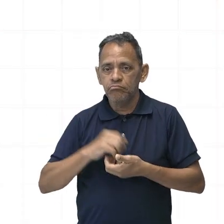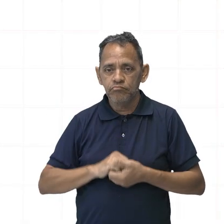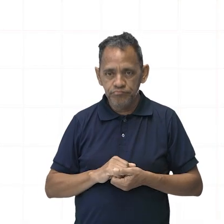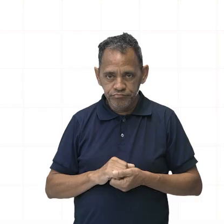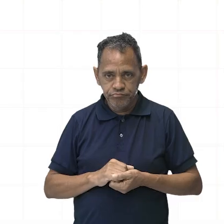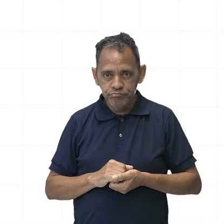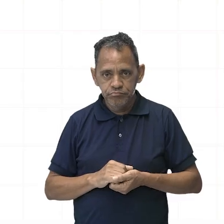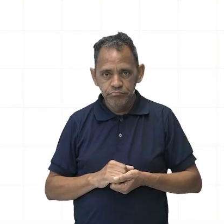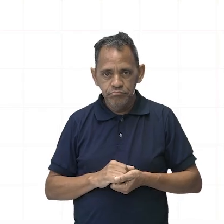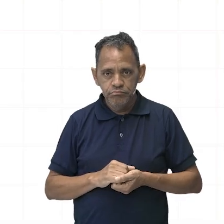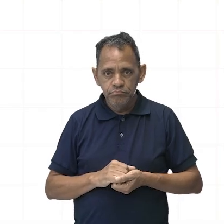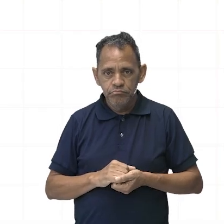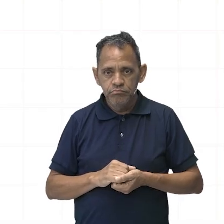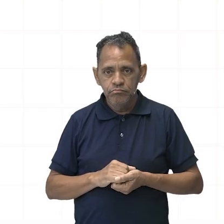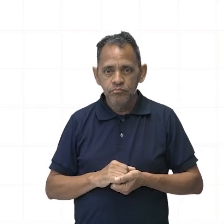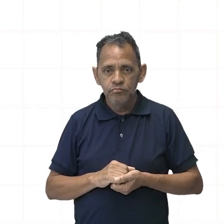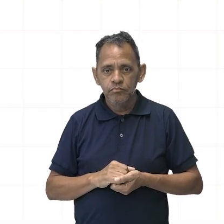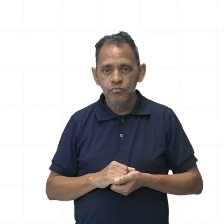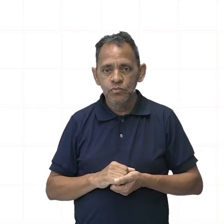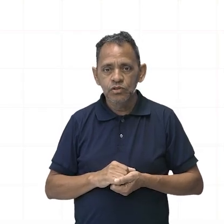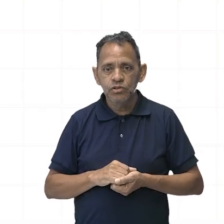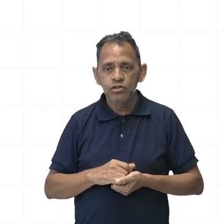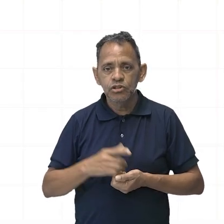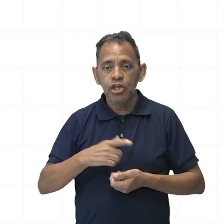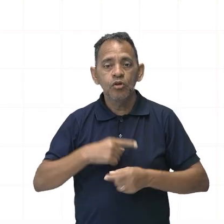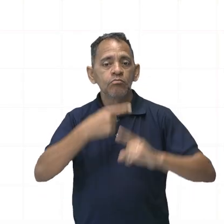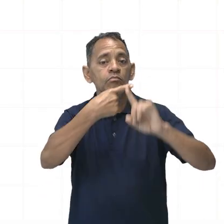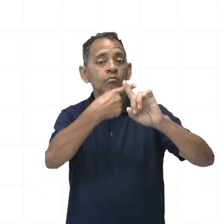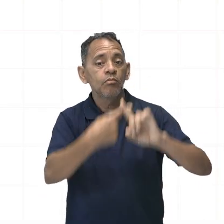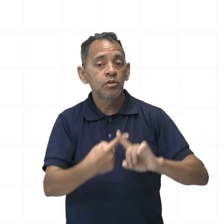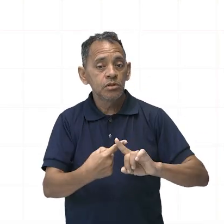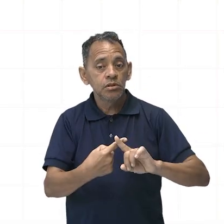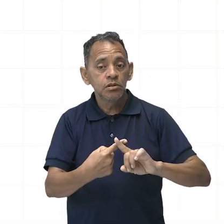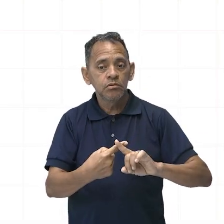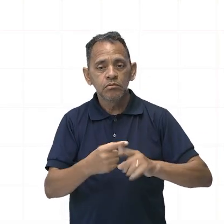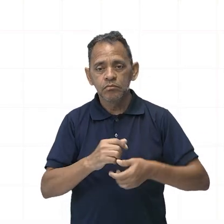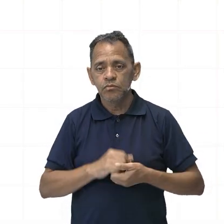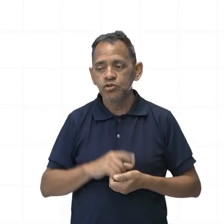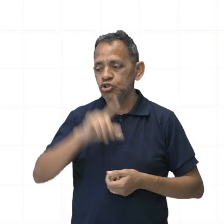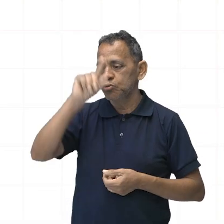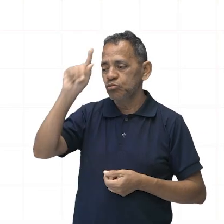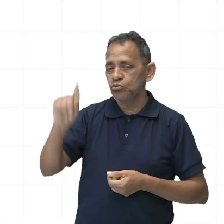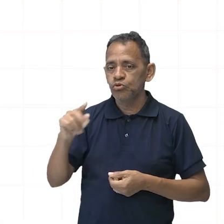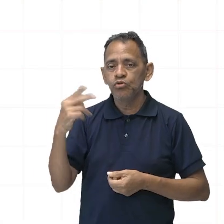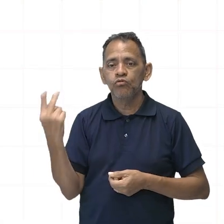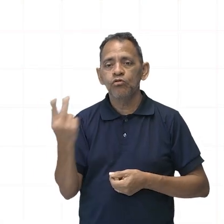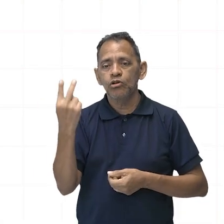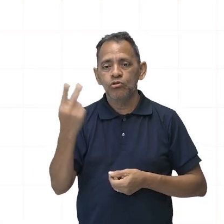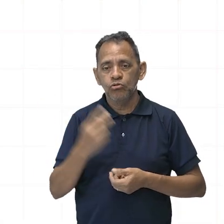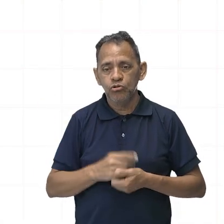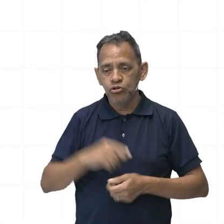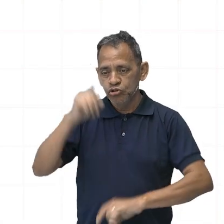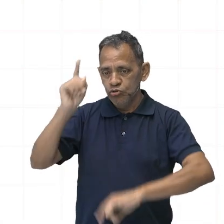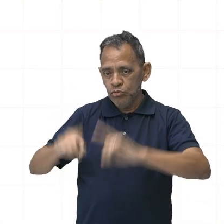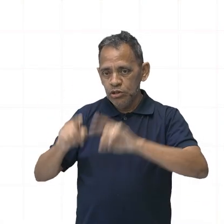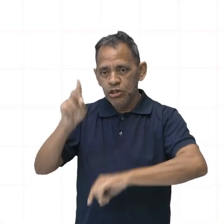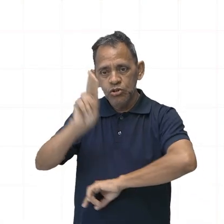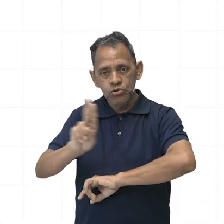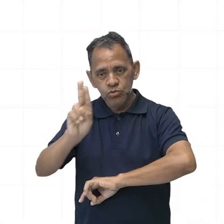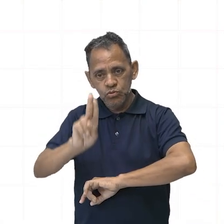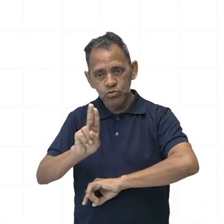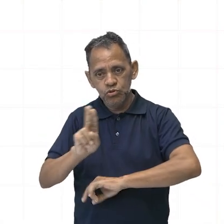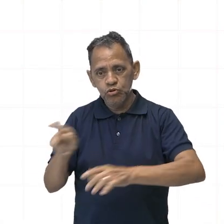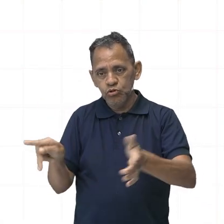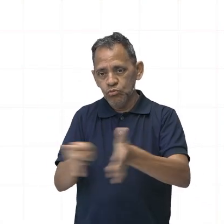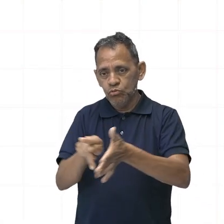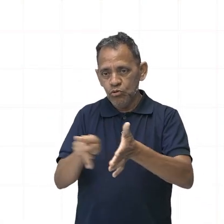capitalista, gente, vai nos colocar uma competição que reduz o quê? O valor dos bens de consumo entre